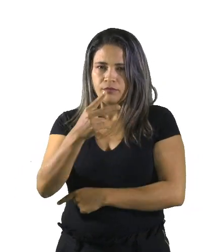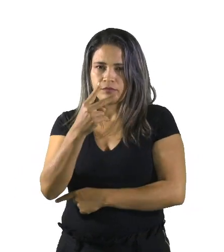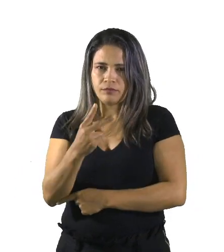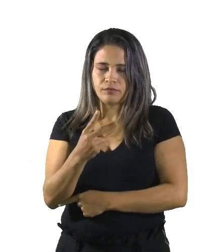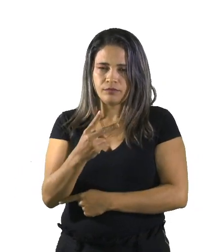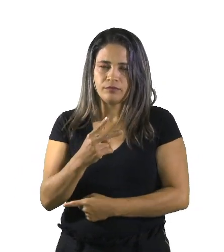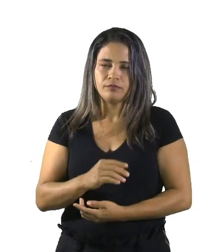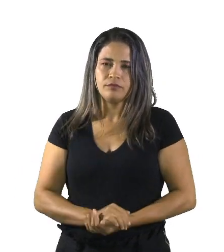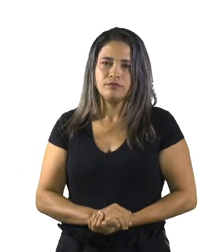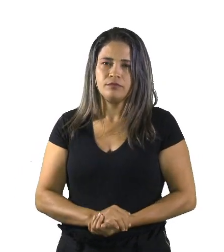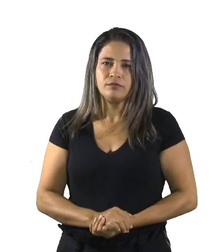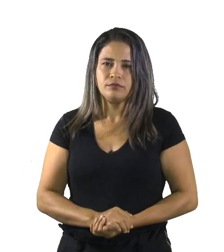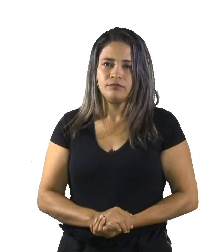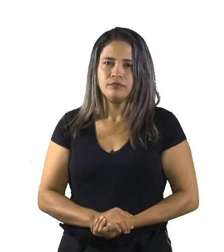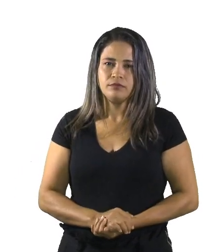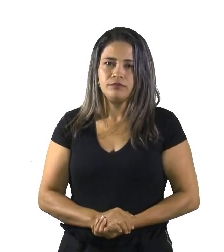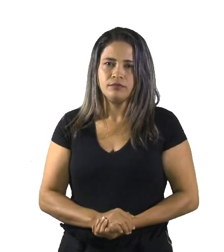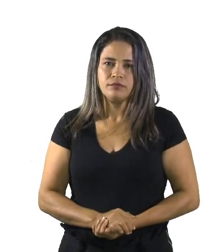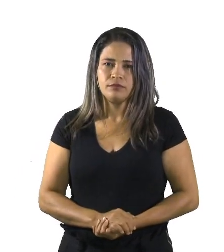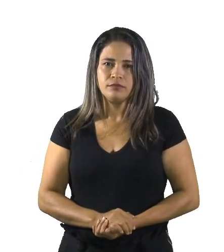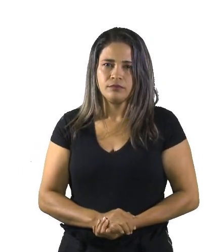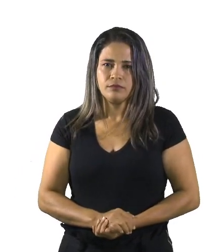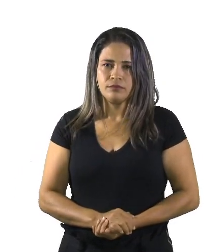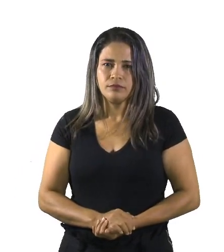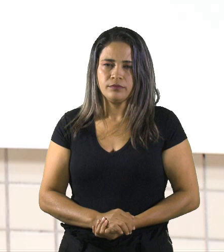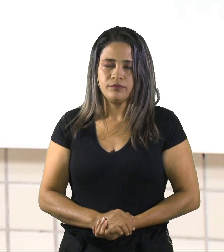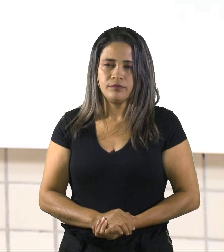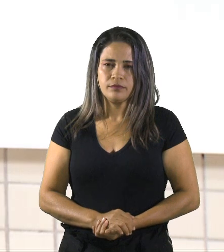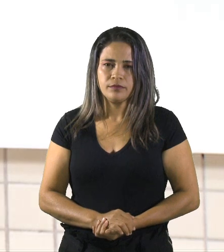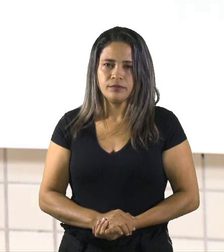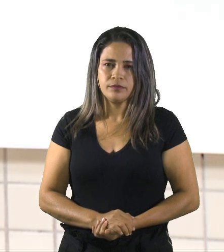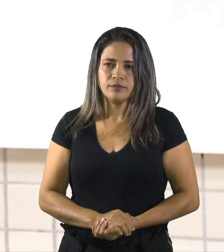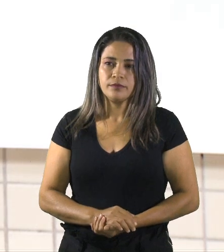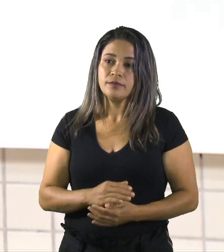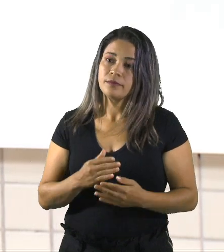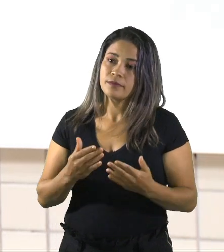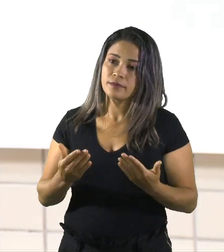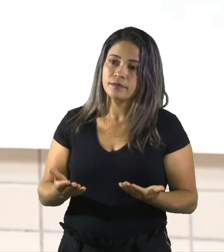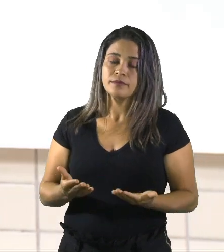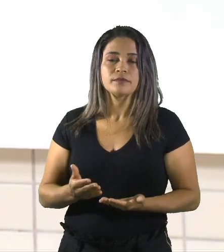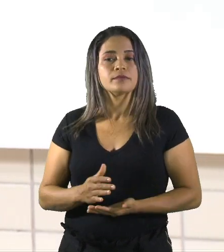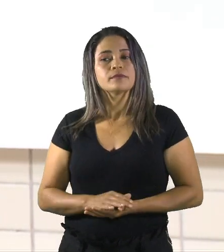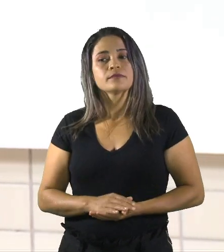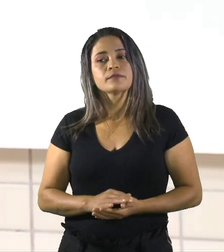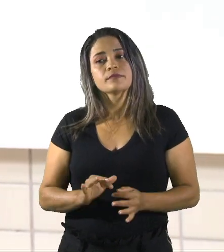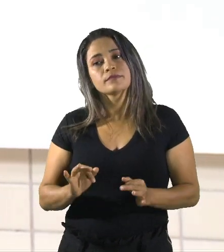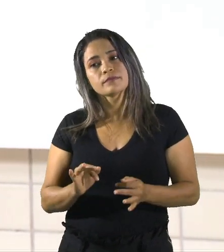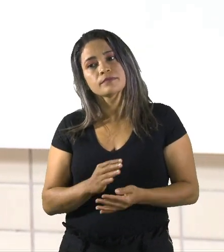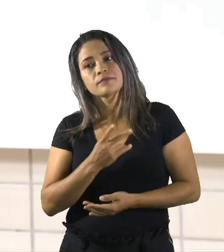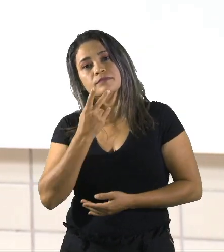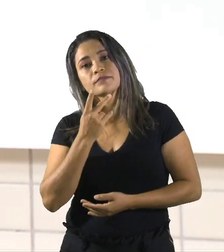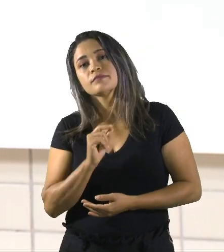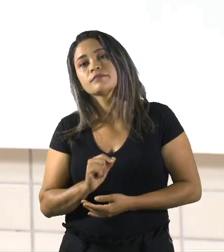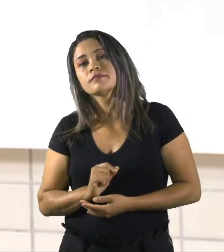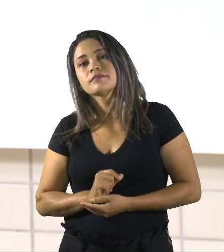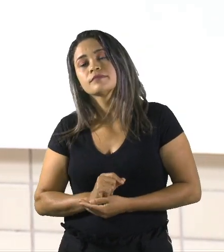peguei o resultado e dividi por 2. E aí, para encerrar, o que foi que eu